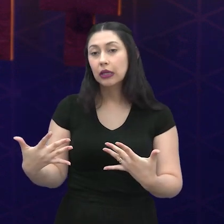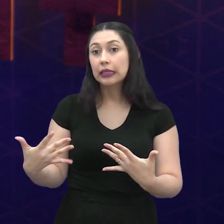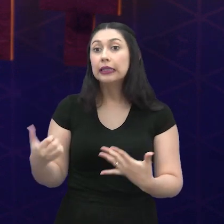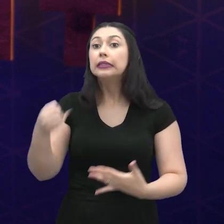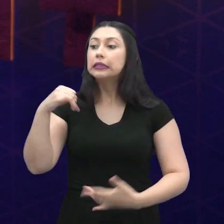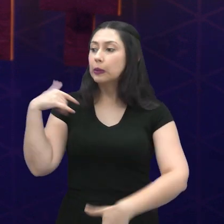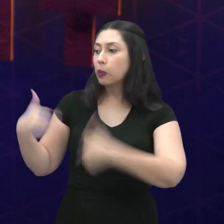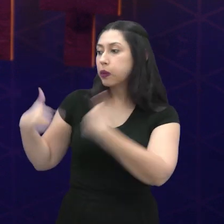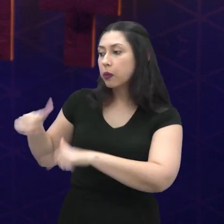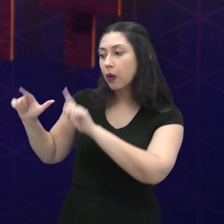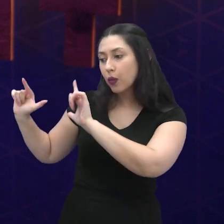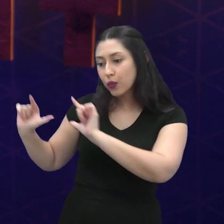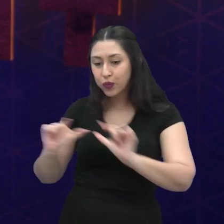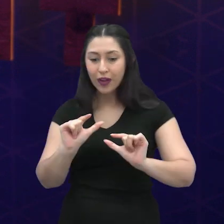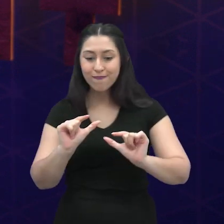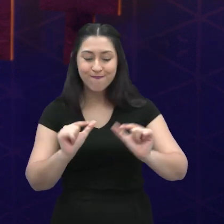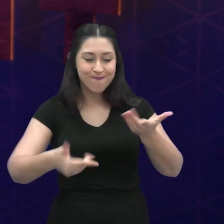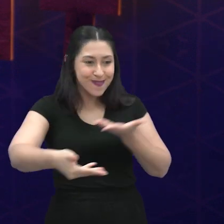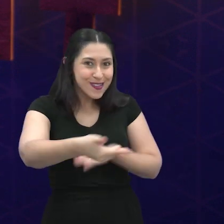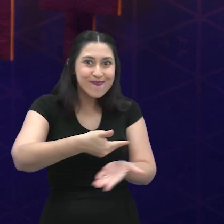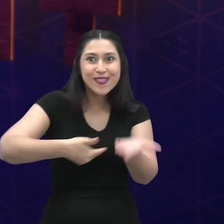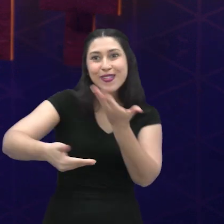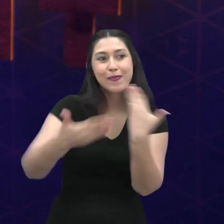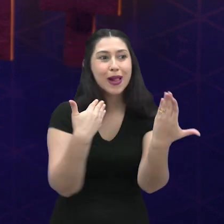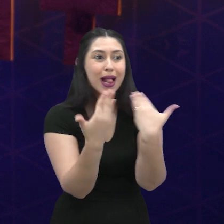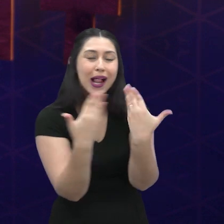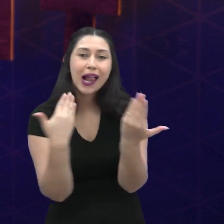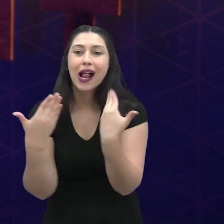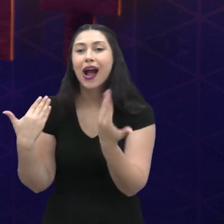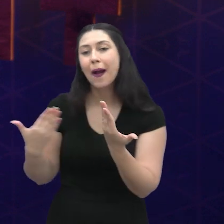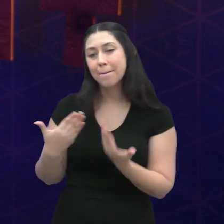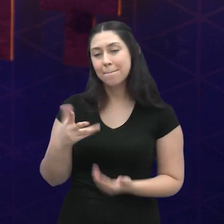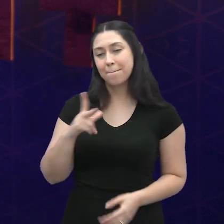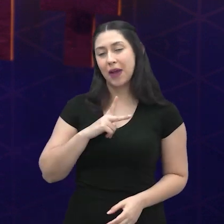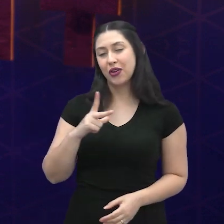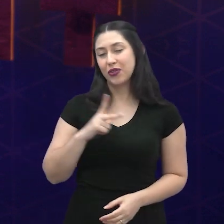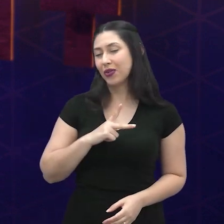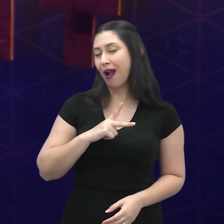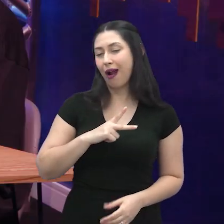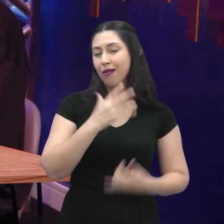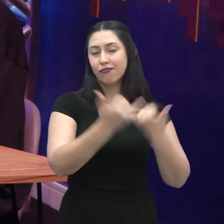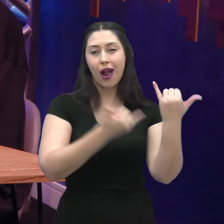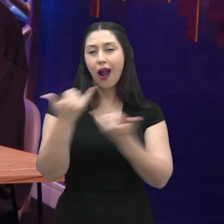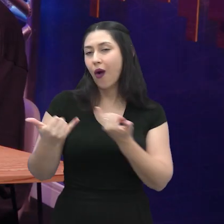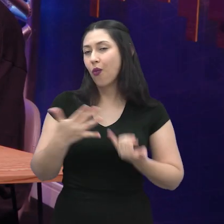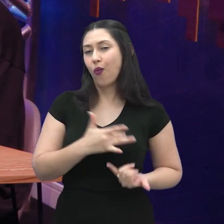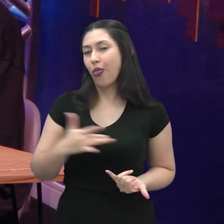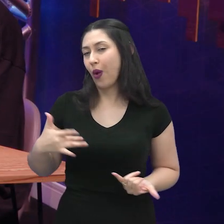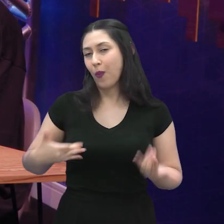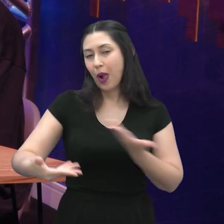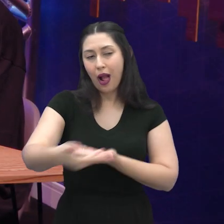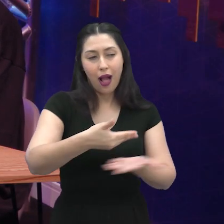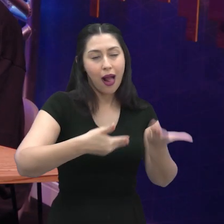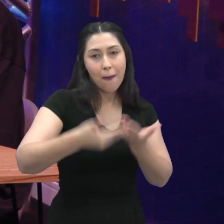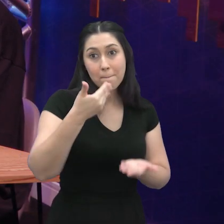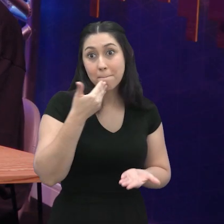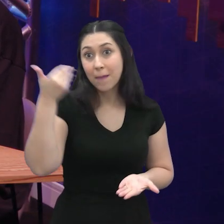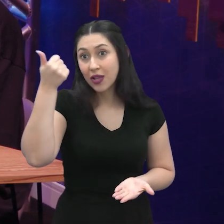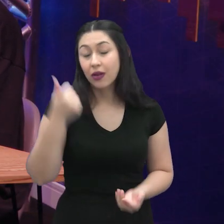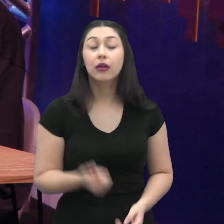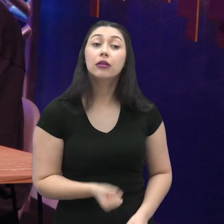Ter menos tempo de trabalho e mais tempo para as atividades individuais, né? De lazer, de saúde, de